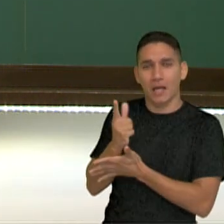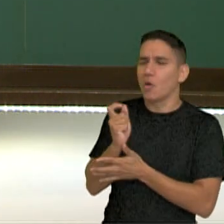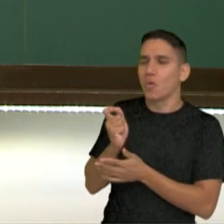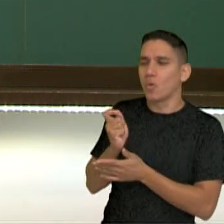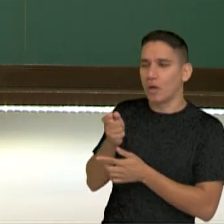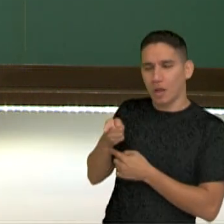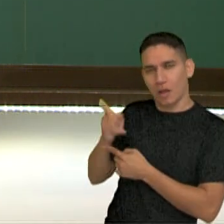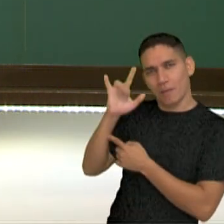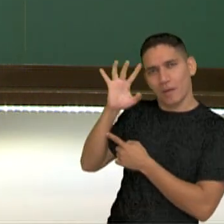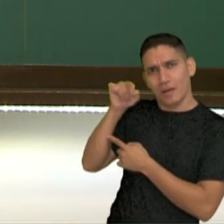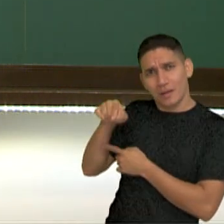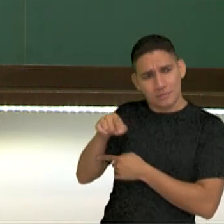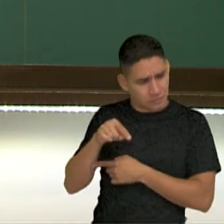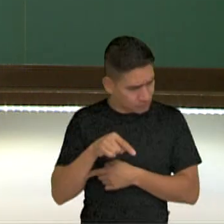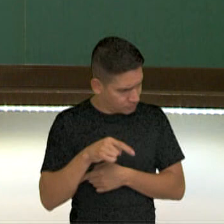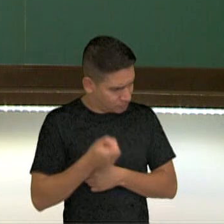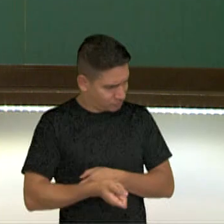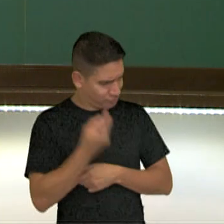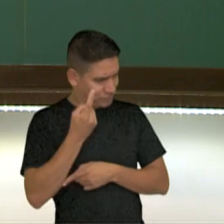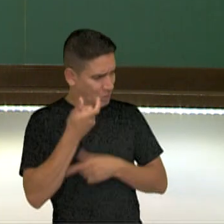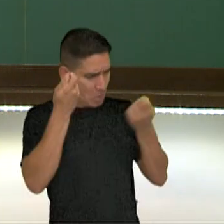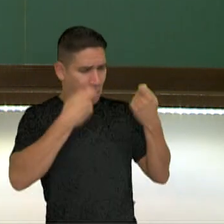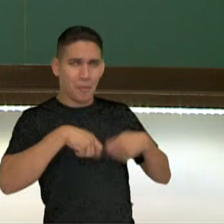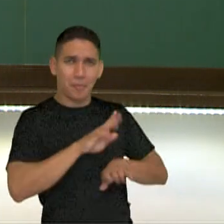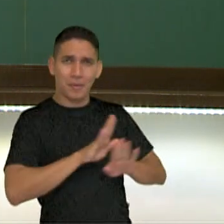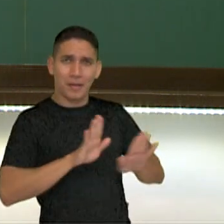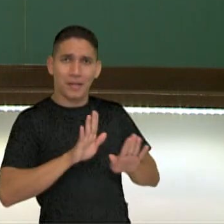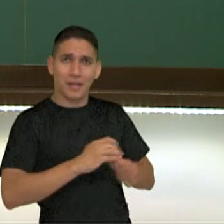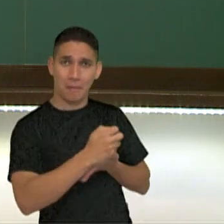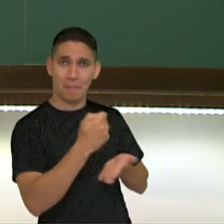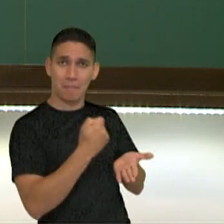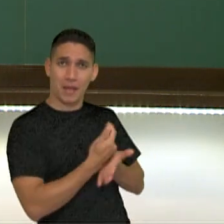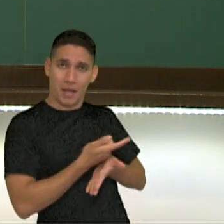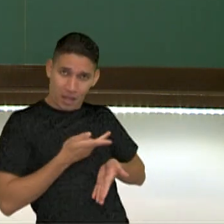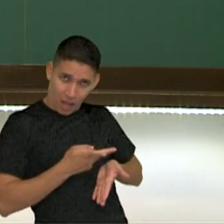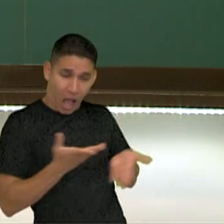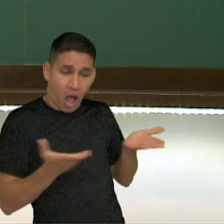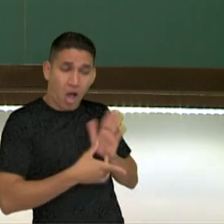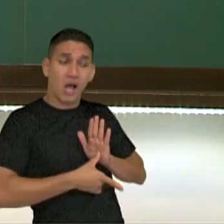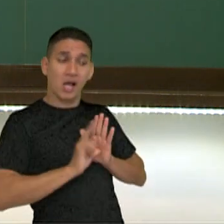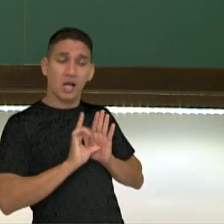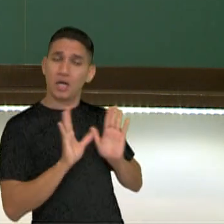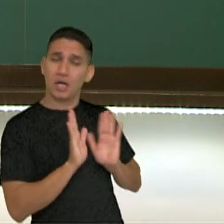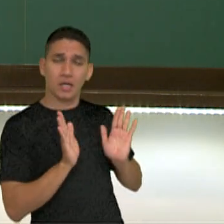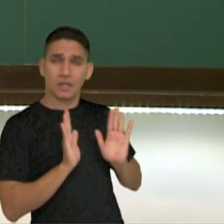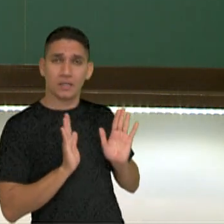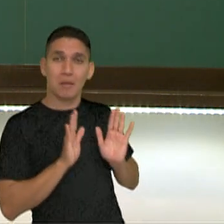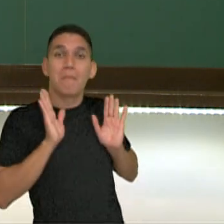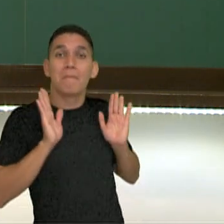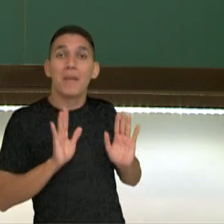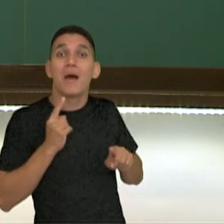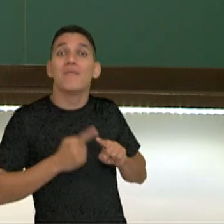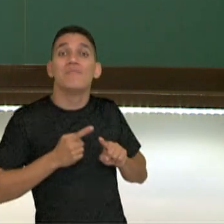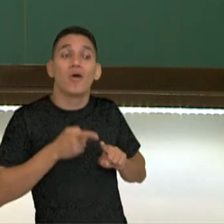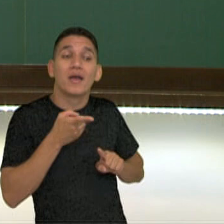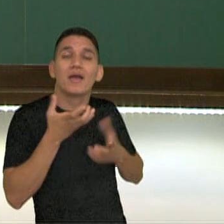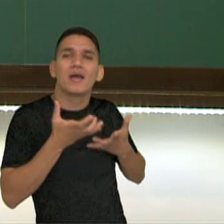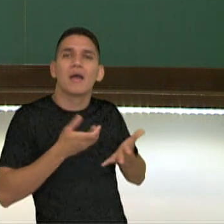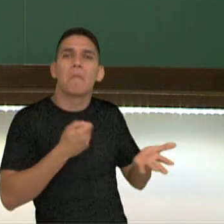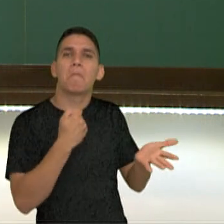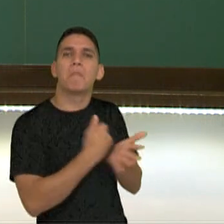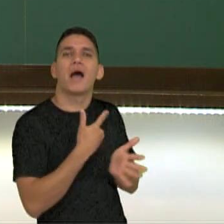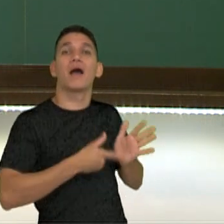dente. E o dentista falou que não seria necessário ele pagar adiantado, né? Mas por que ele quis pagar